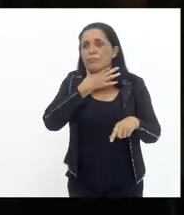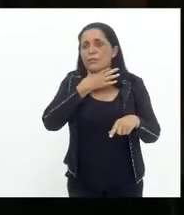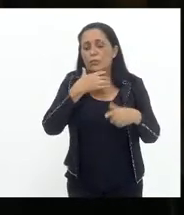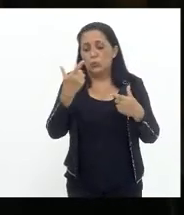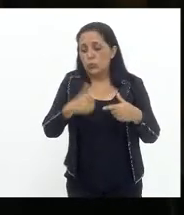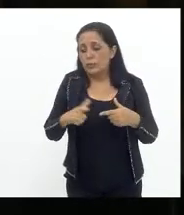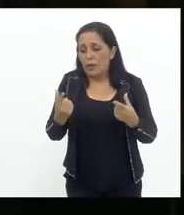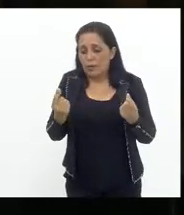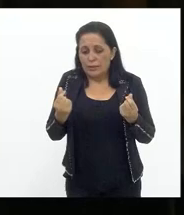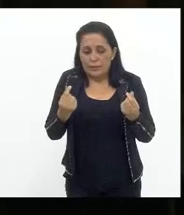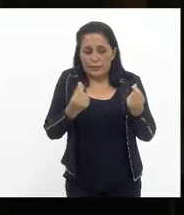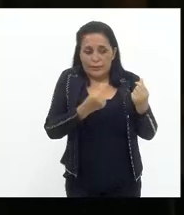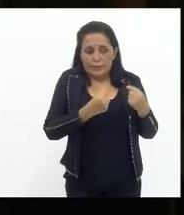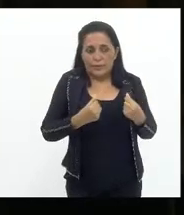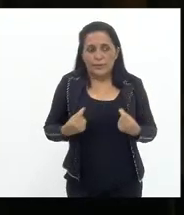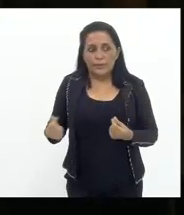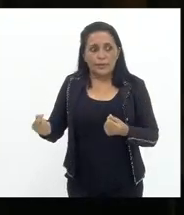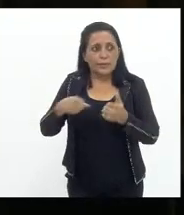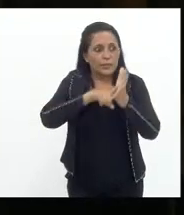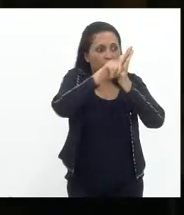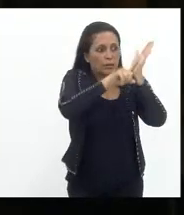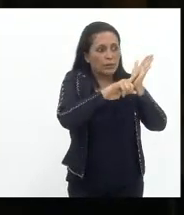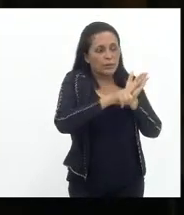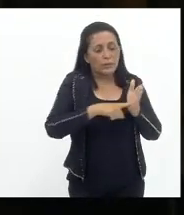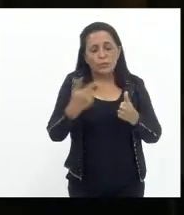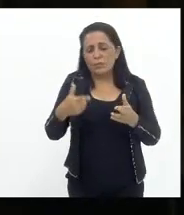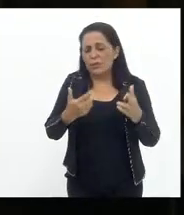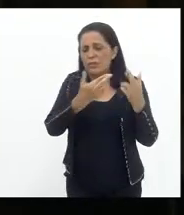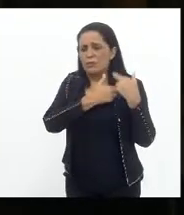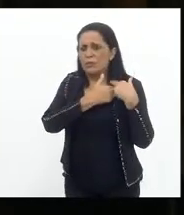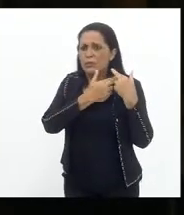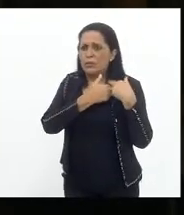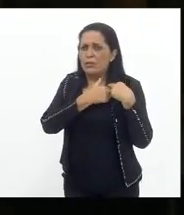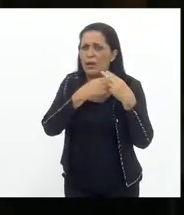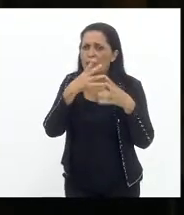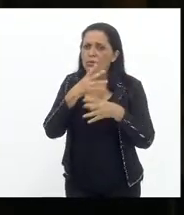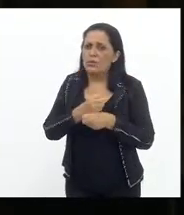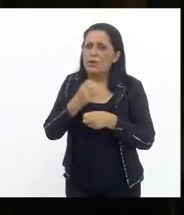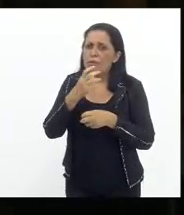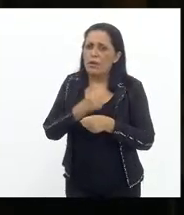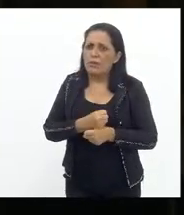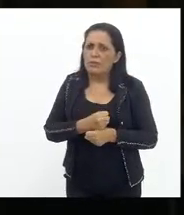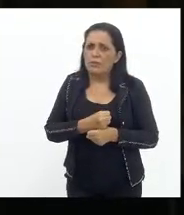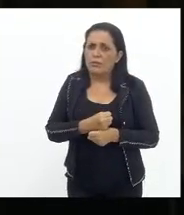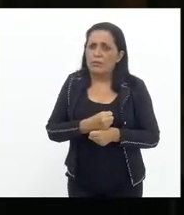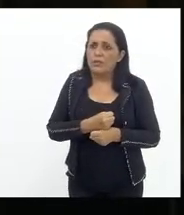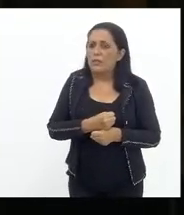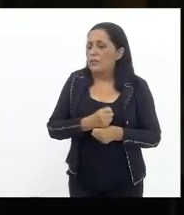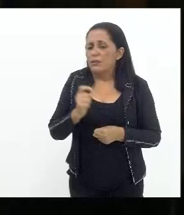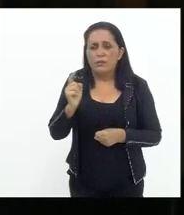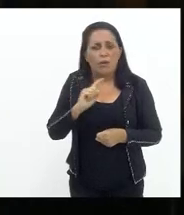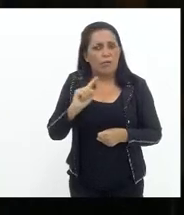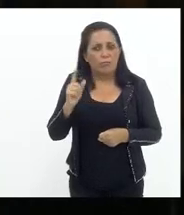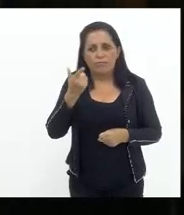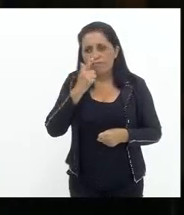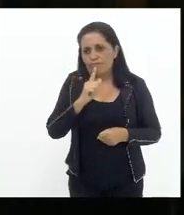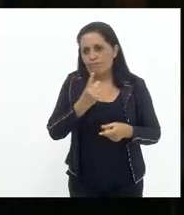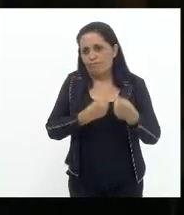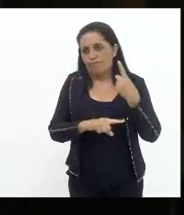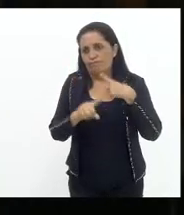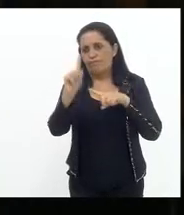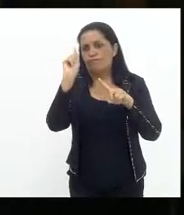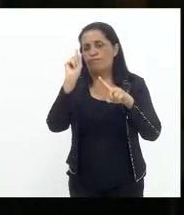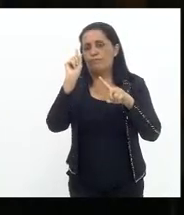fiscal e responsabilidade orçamentária, esse tipo de pretensão não vai conseguir sucesso.